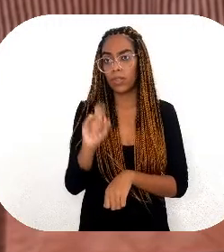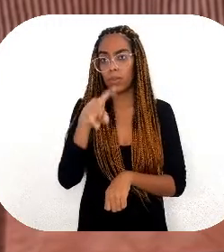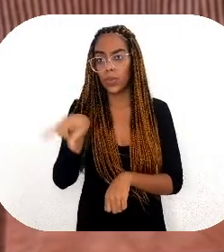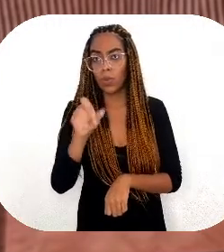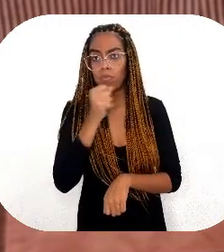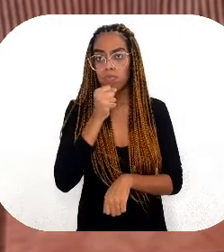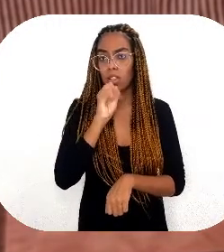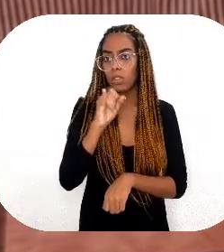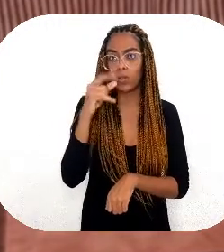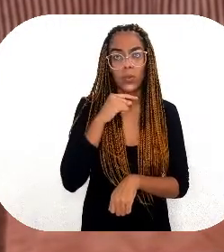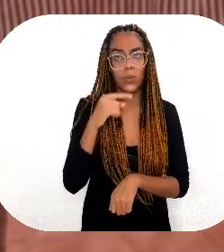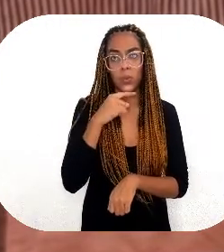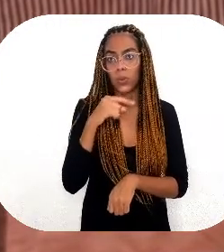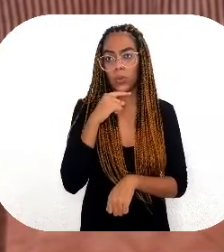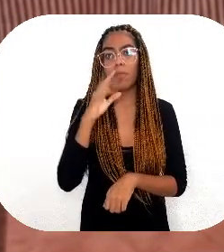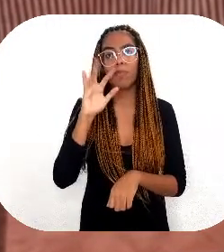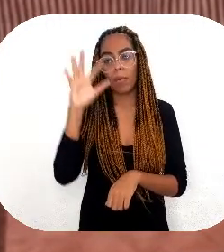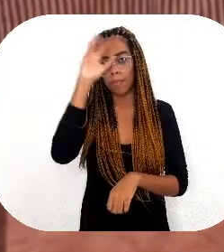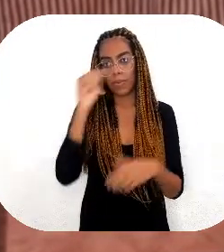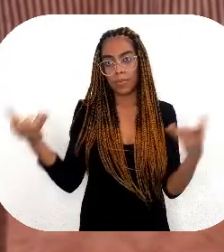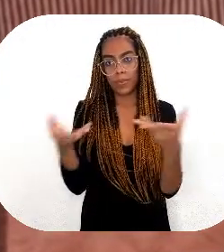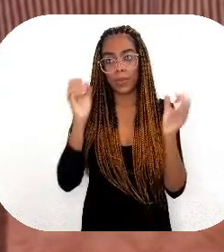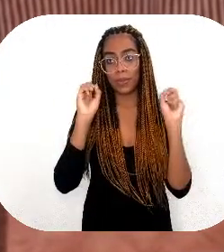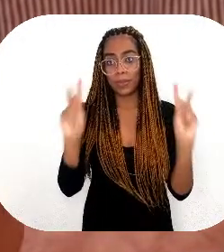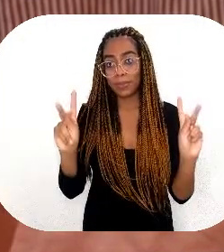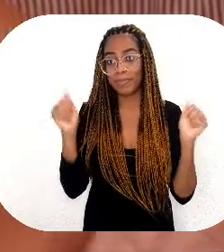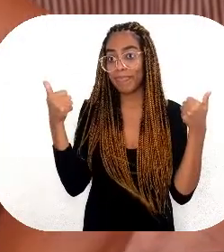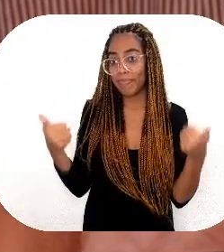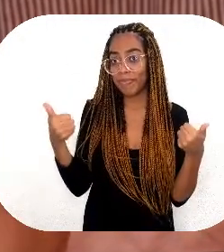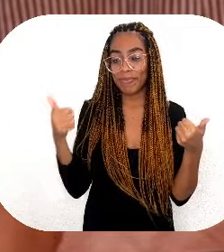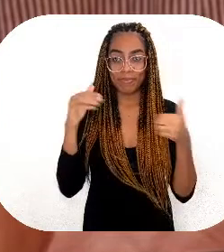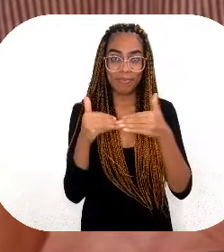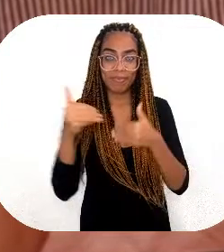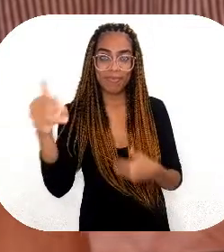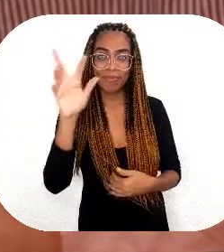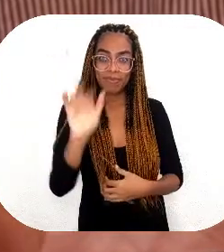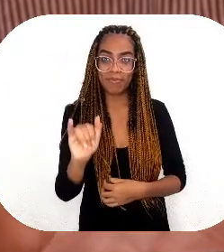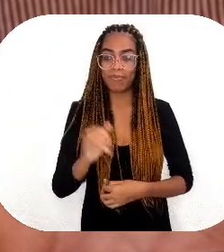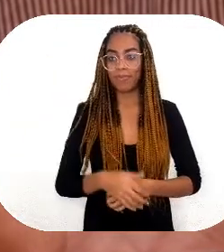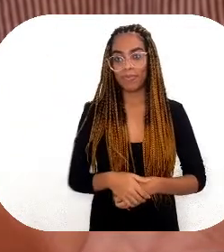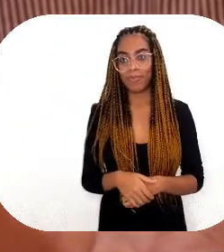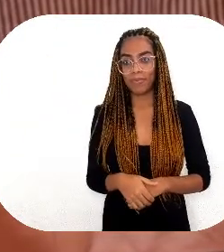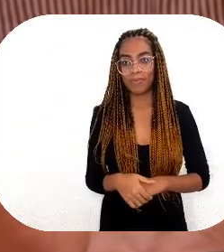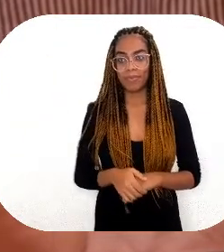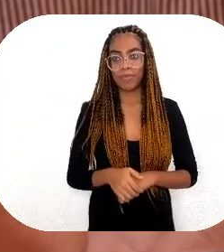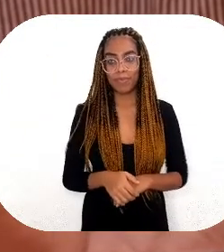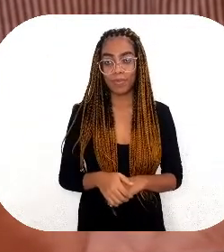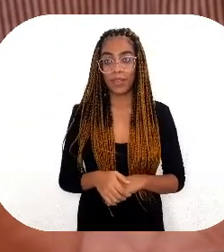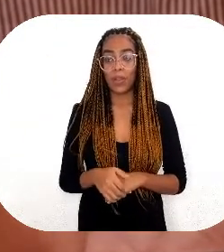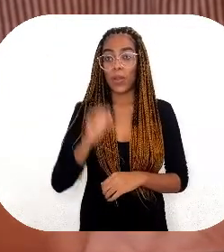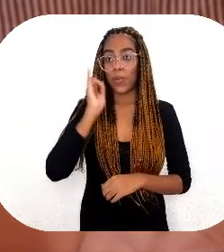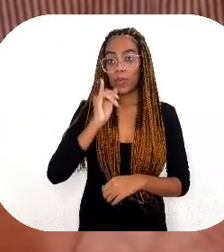sabe, canta comigo. Se você não sabe ainda, está na hora de aprender, ok? Mãos para